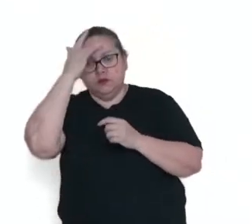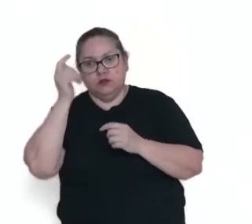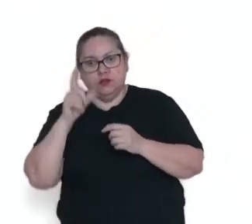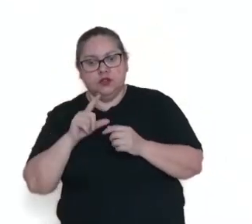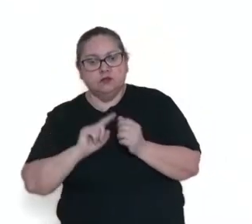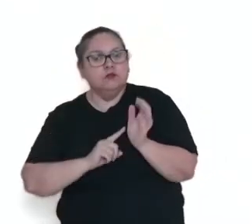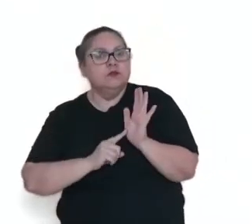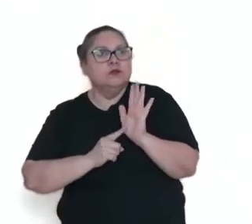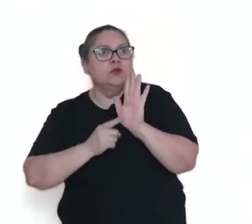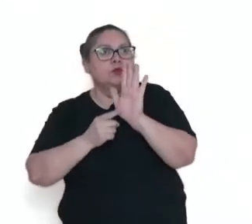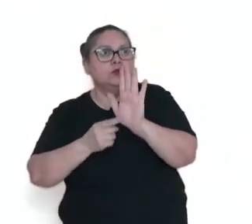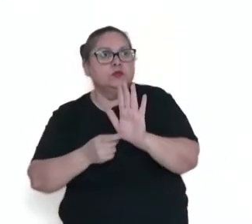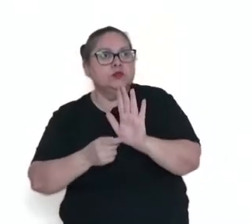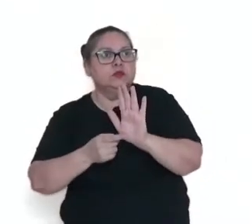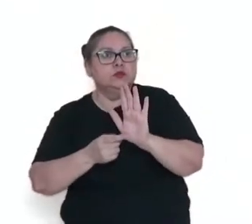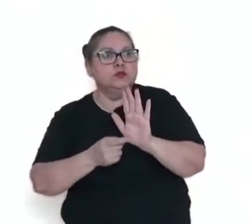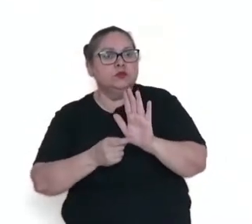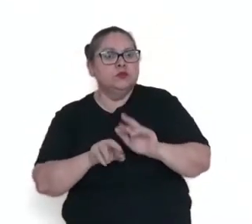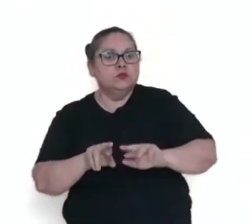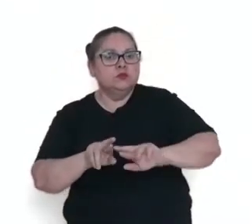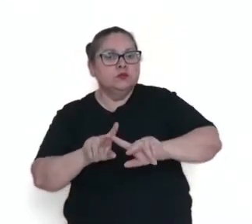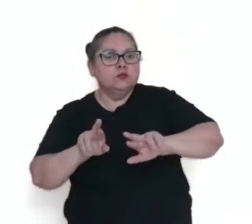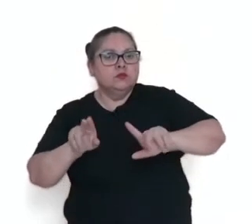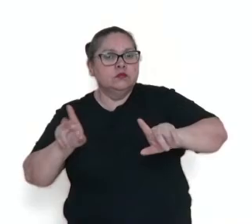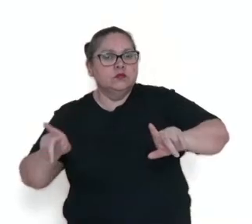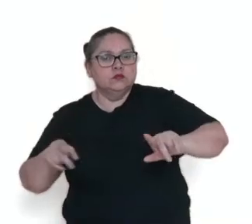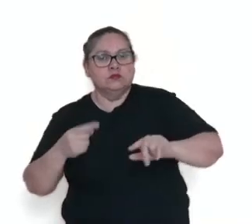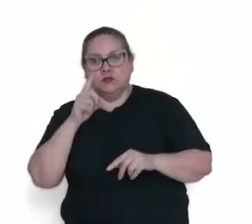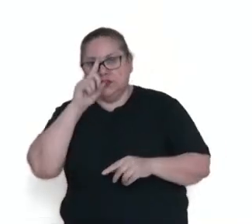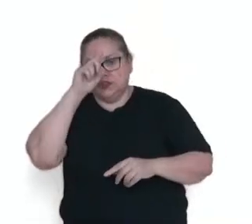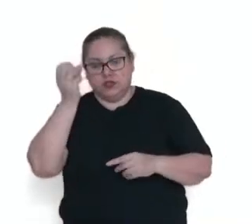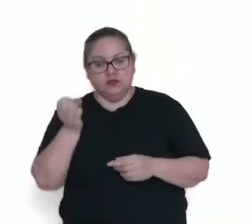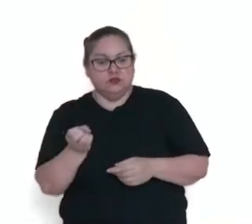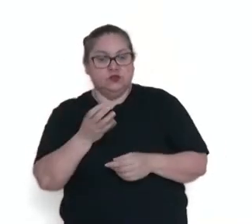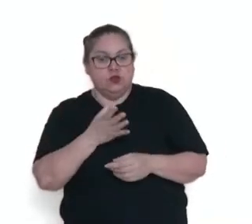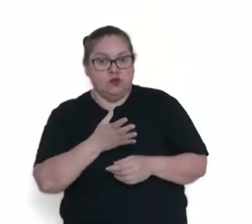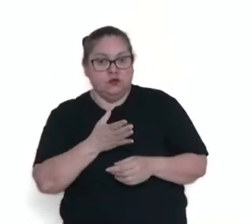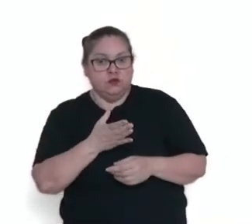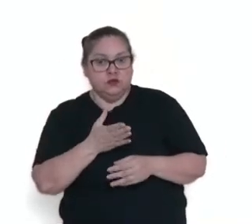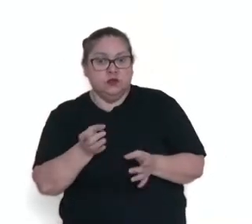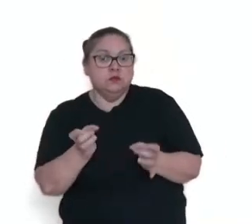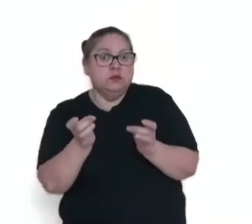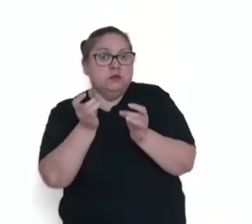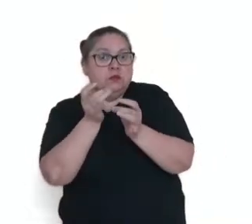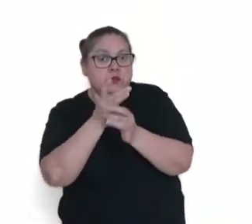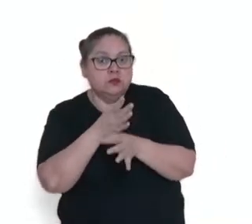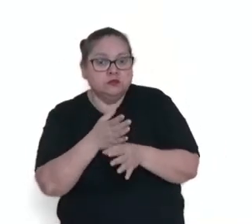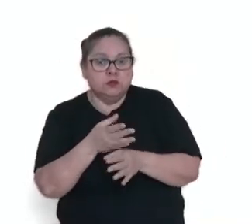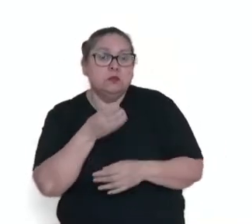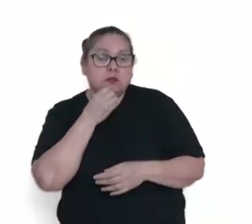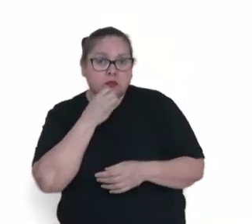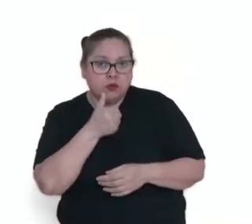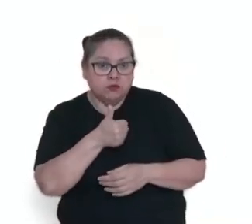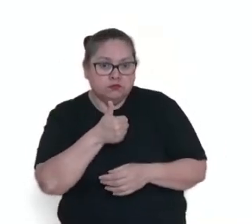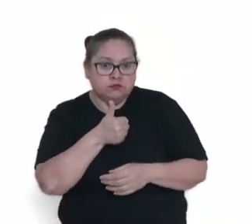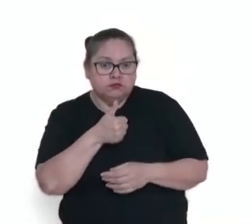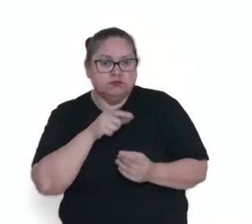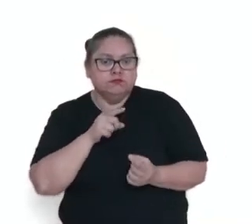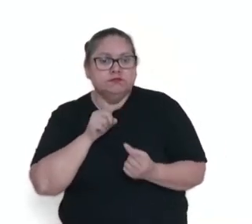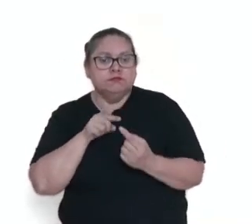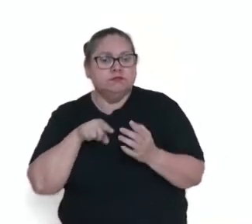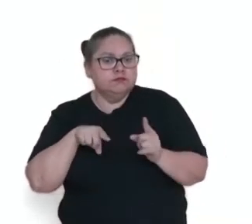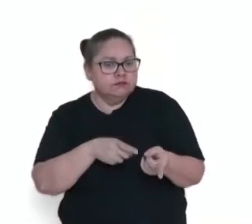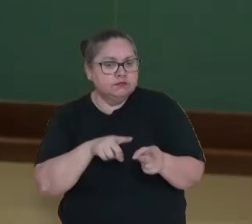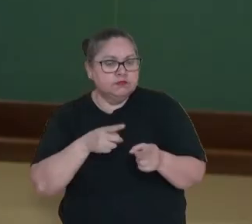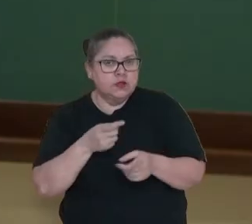de expressar por diversos meios, ideias novas que solucionam de forma satisfatória os desafios da